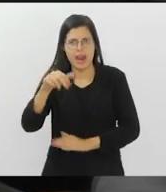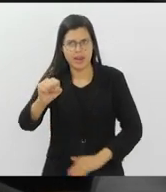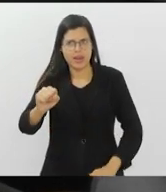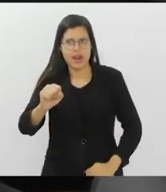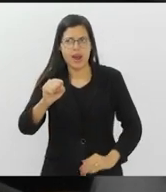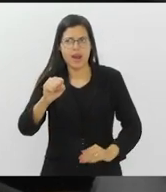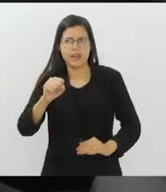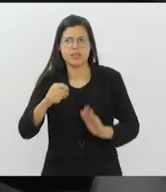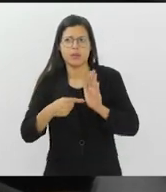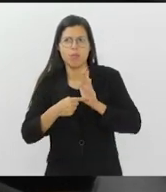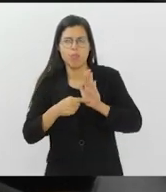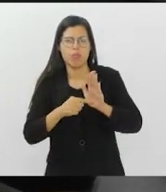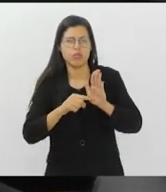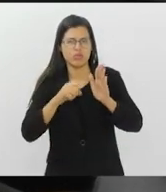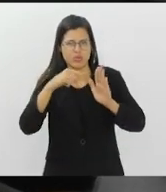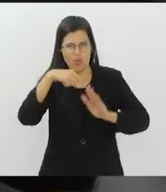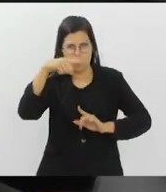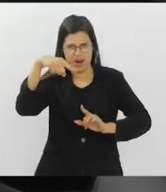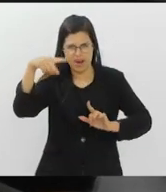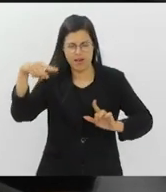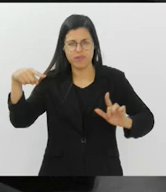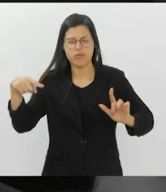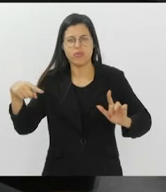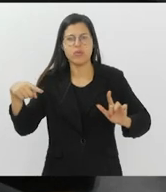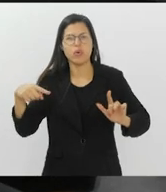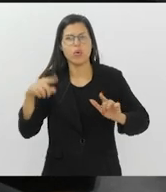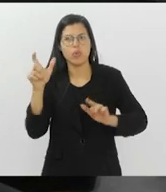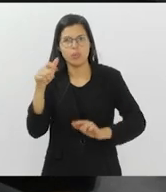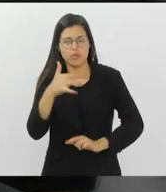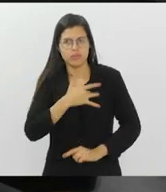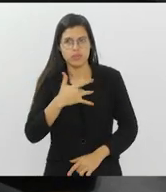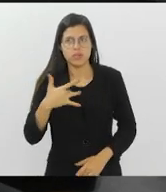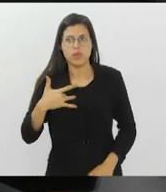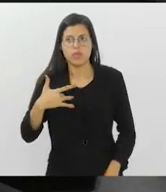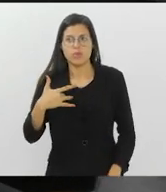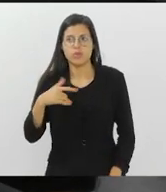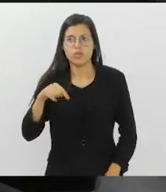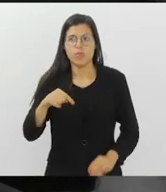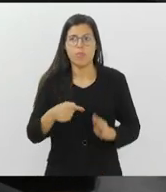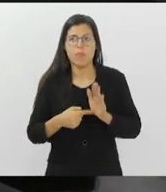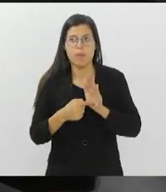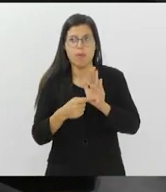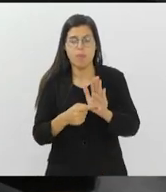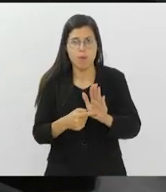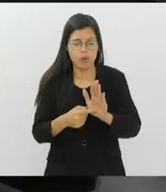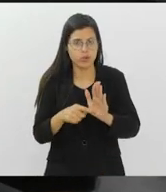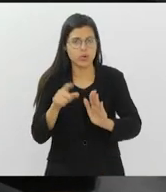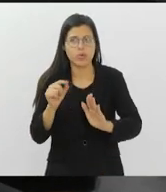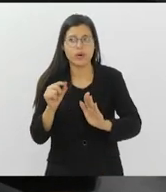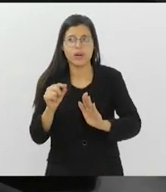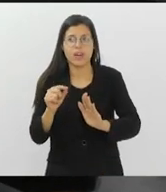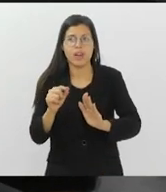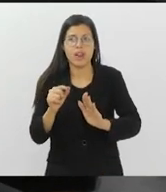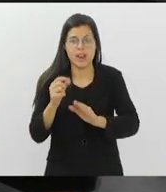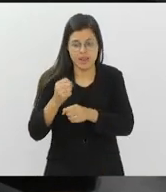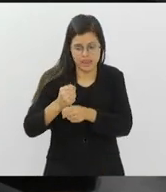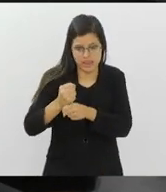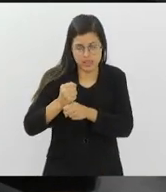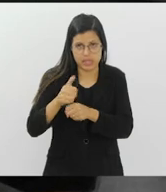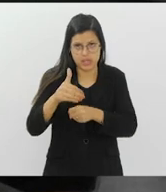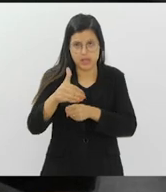de sinistralidade dos planos de saúde, e ali diz que a sinistralidade desse ano foi menor que a do ano